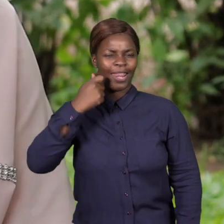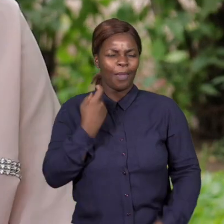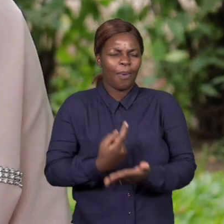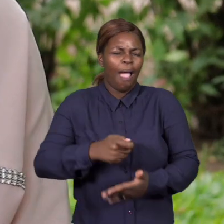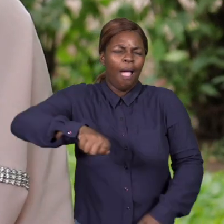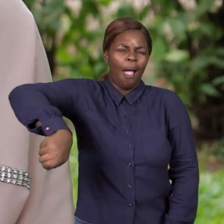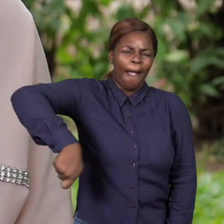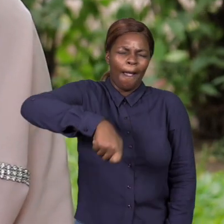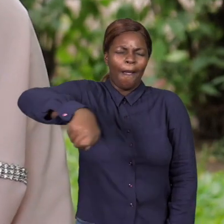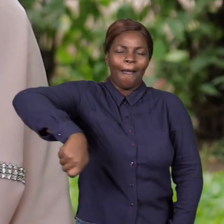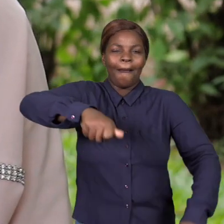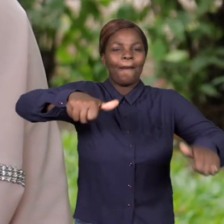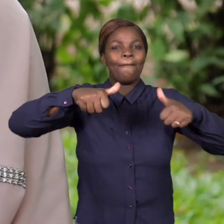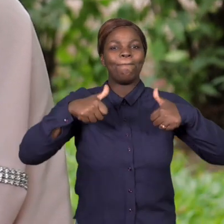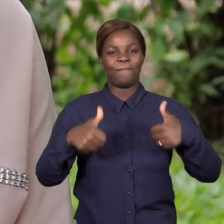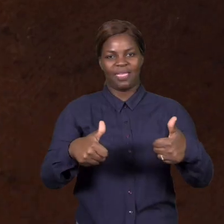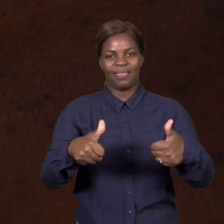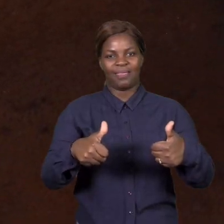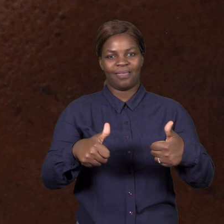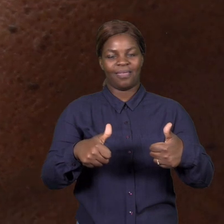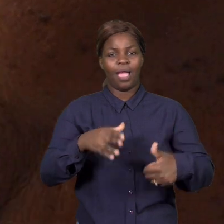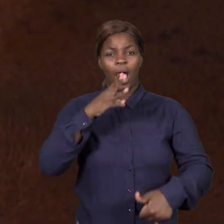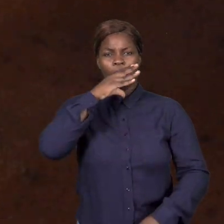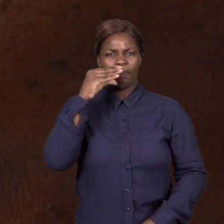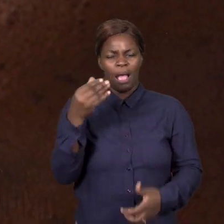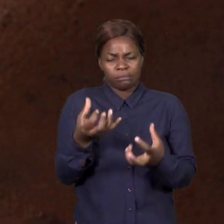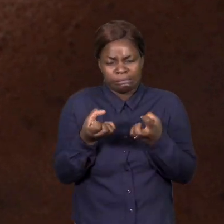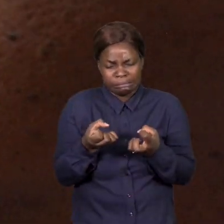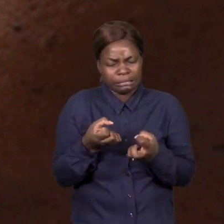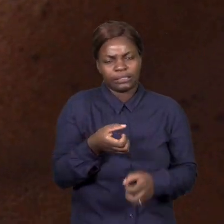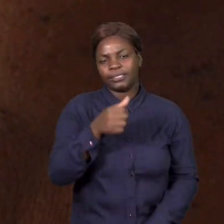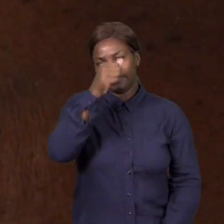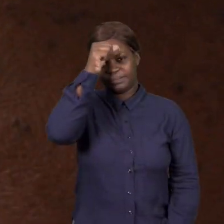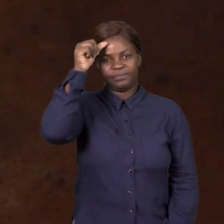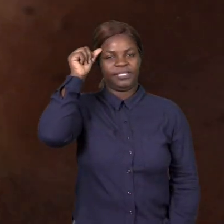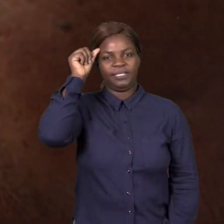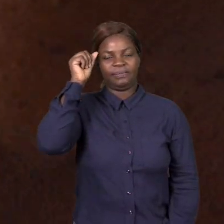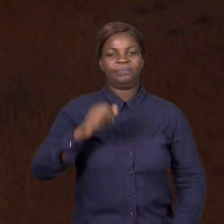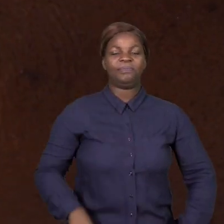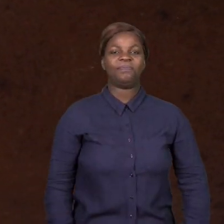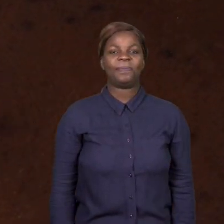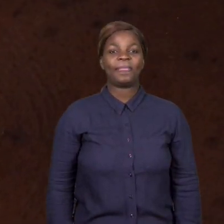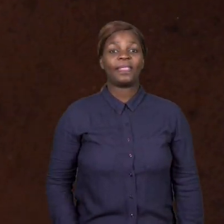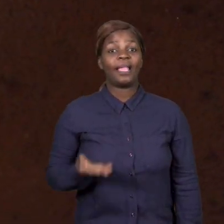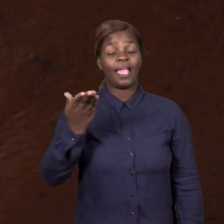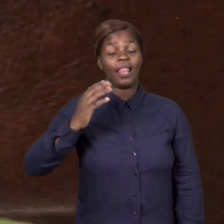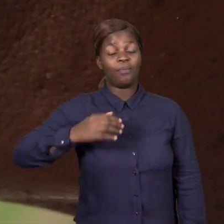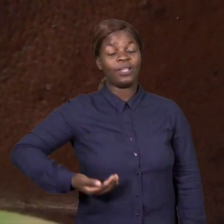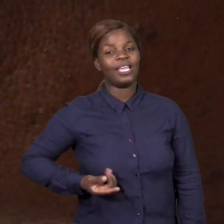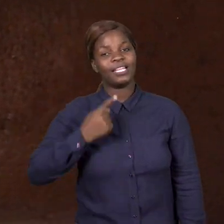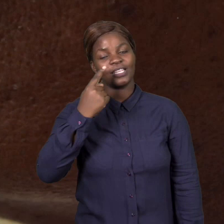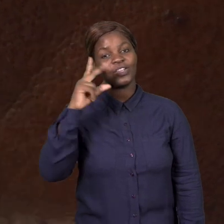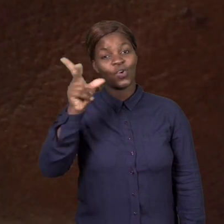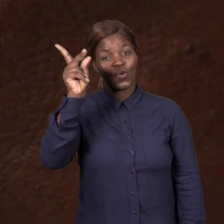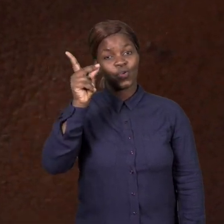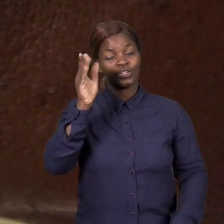bem. Tem que se cozer. Pão de lenha, tenho dificuldades. Ela incentiva